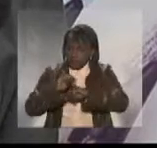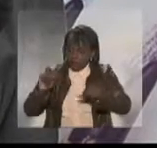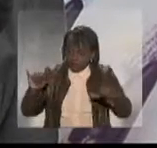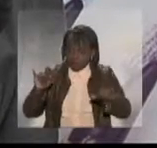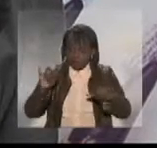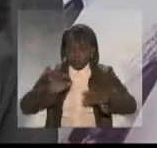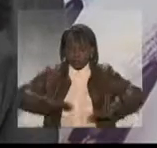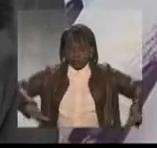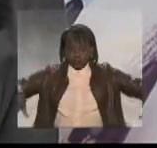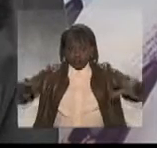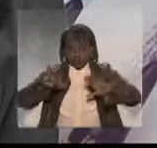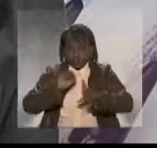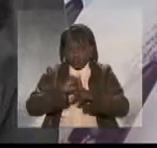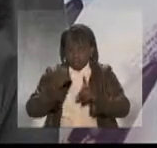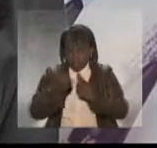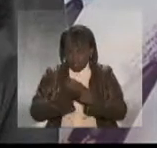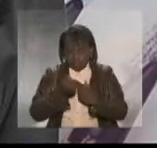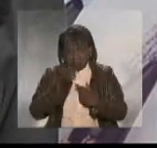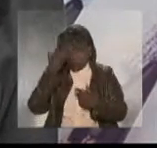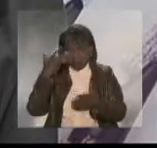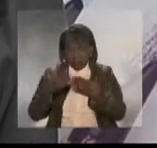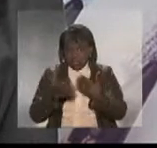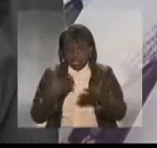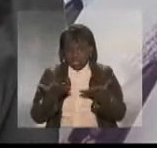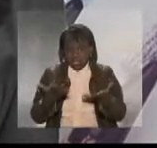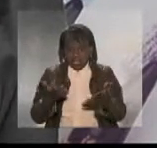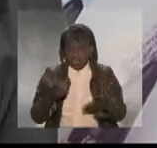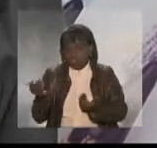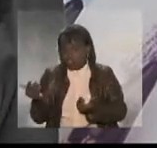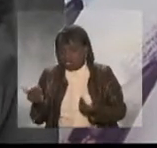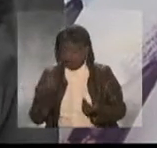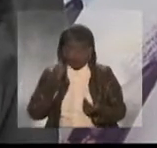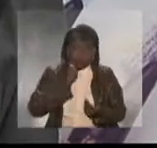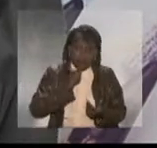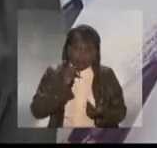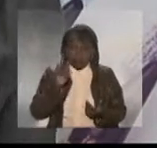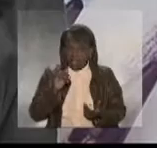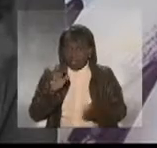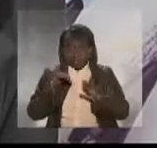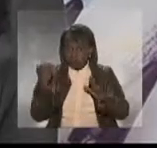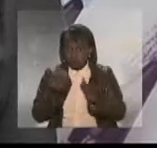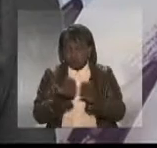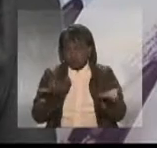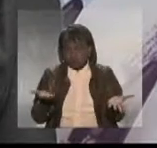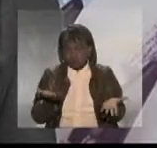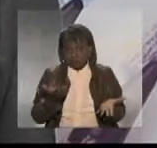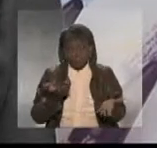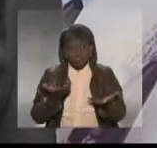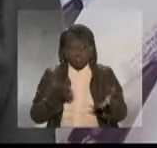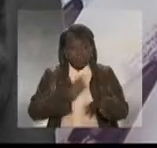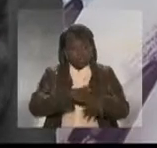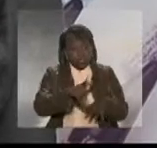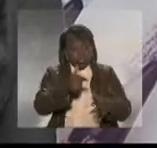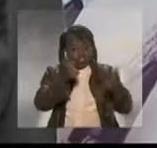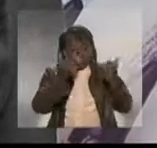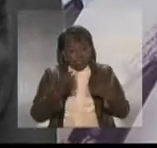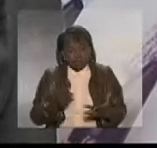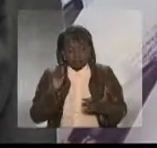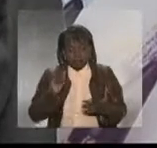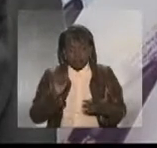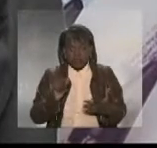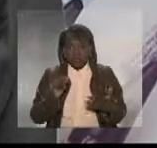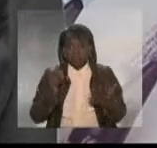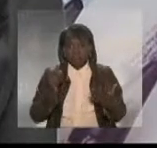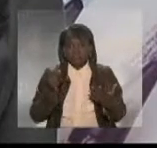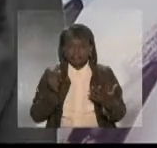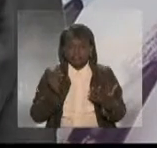um recado aqui para a nossa sociedade, para quem você quiser, para os adolescentes, para os pais ou para todo mundo. Enfim, eu queria que você falasse um